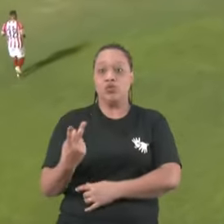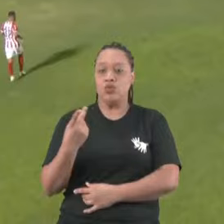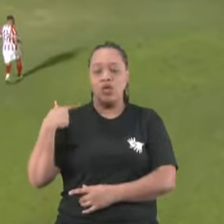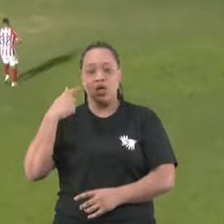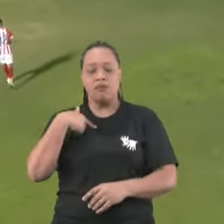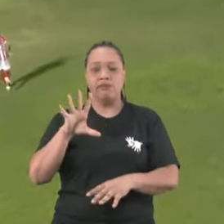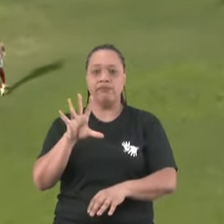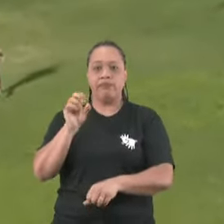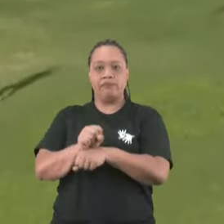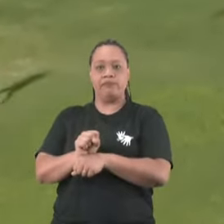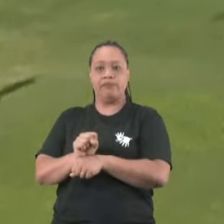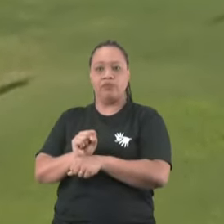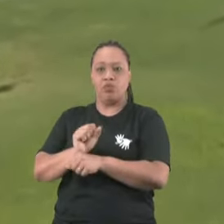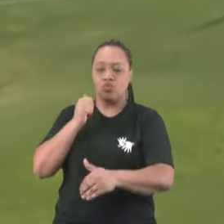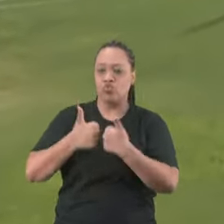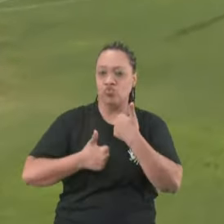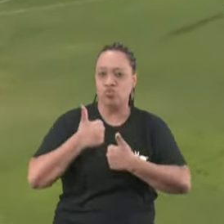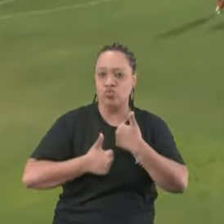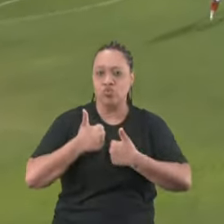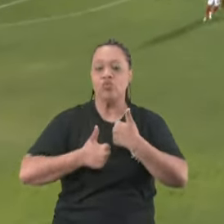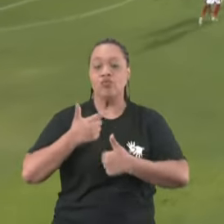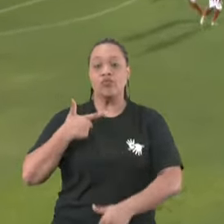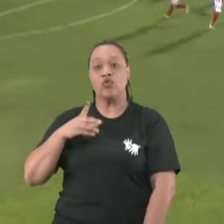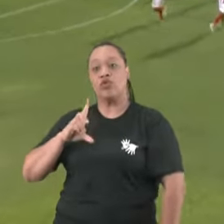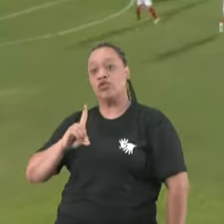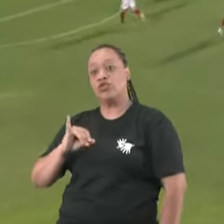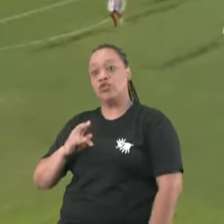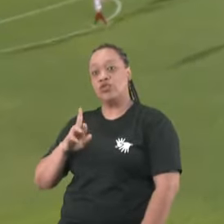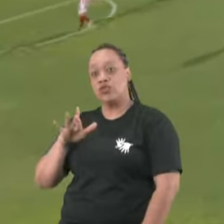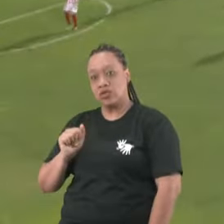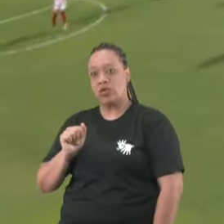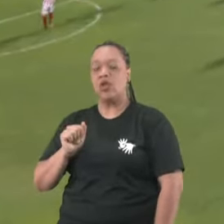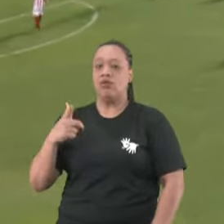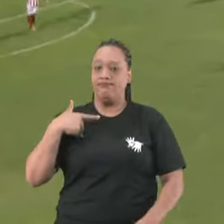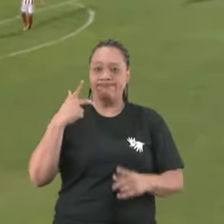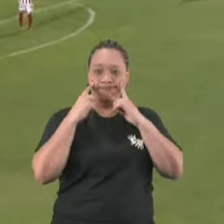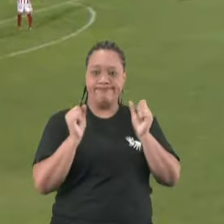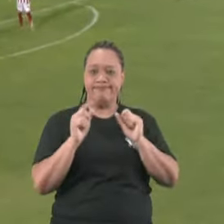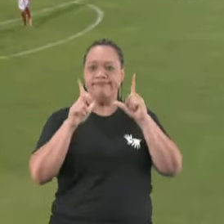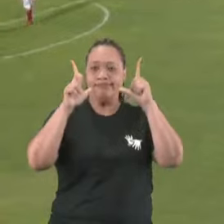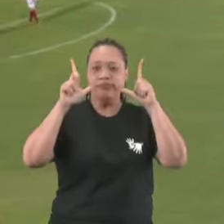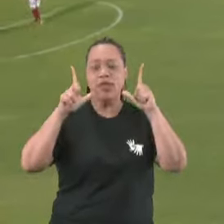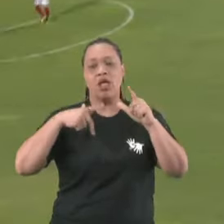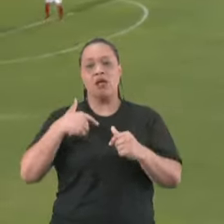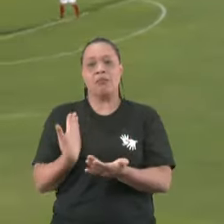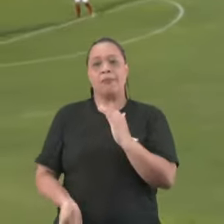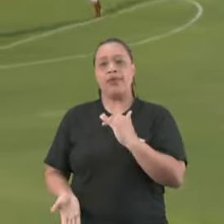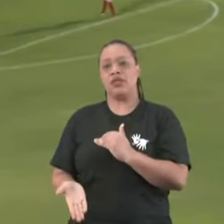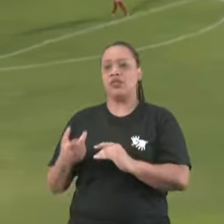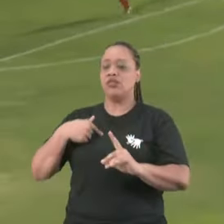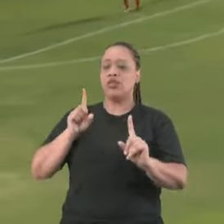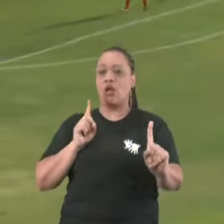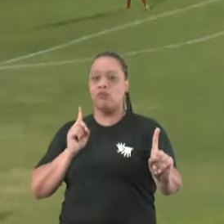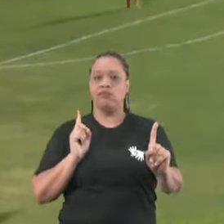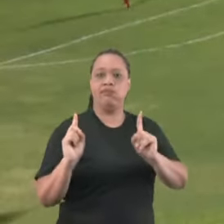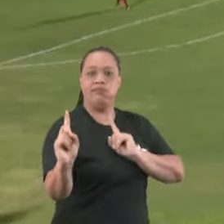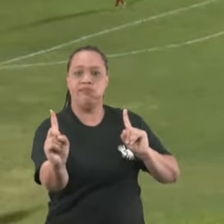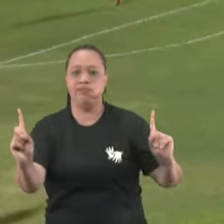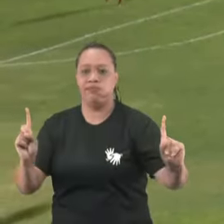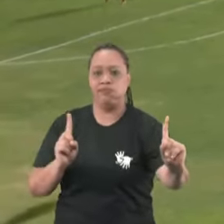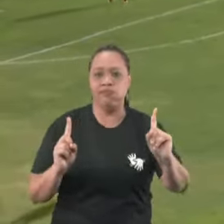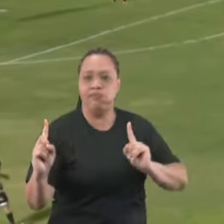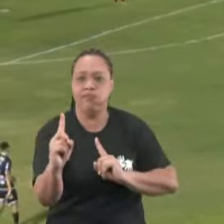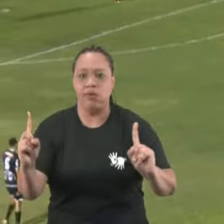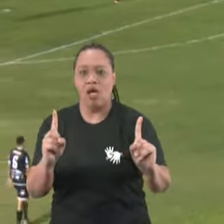sendo paralisado, o Didir arrancou e o Falcão perdeu na passada e não fez